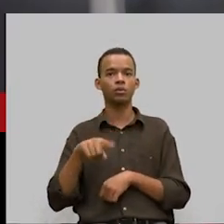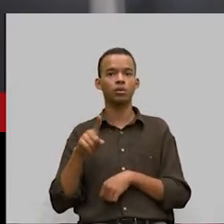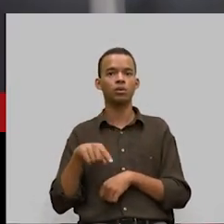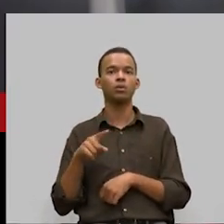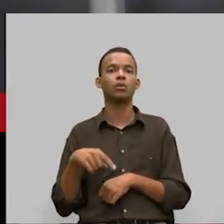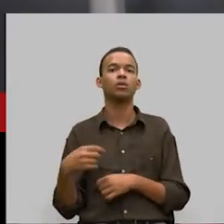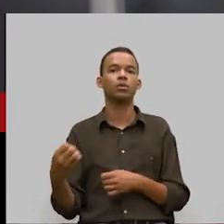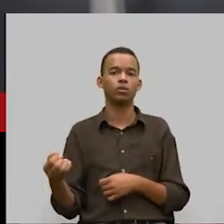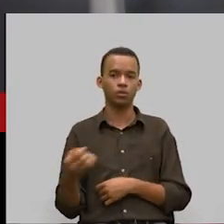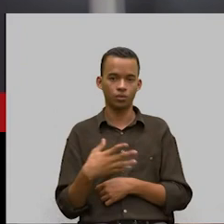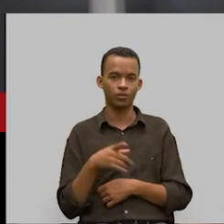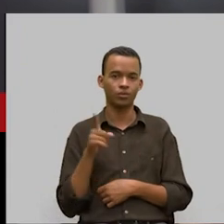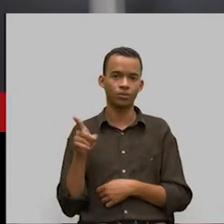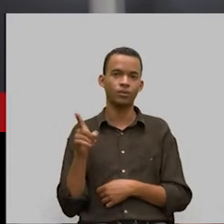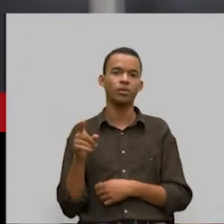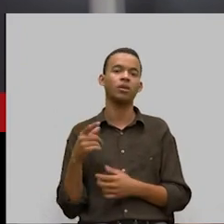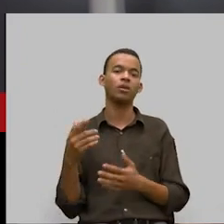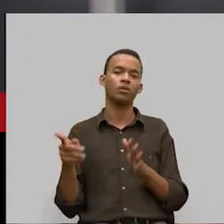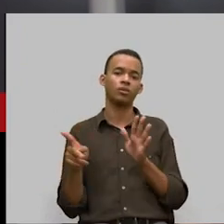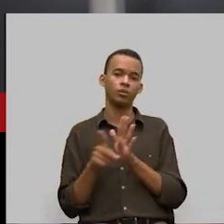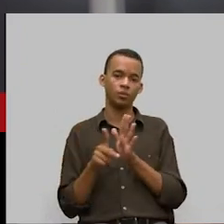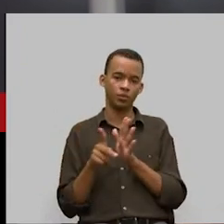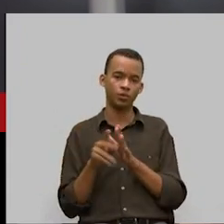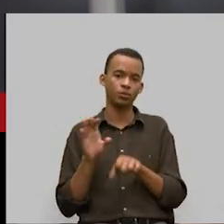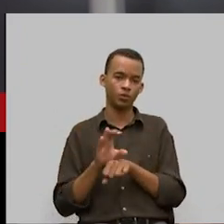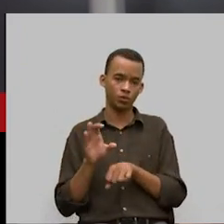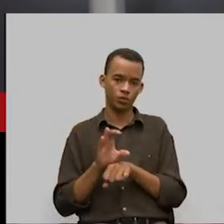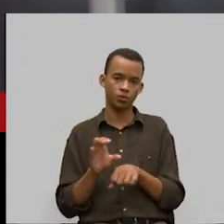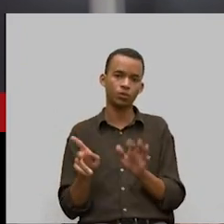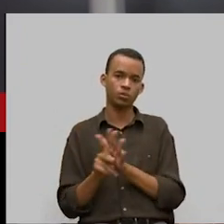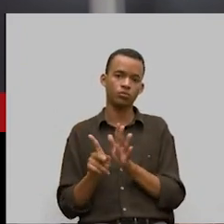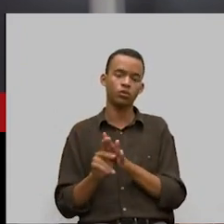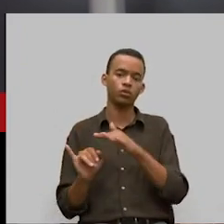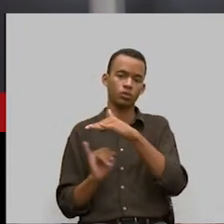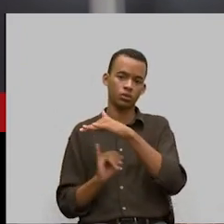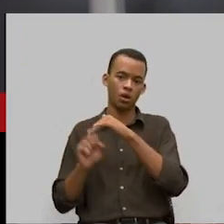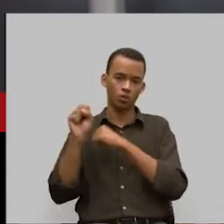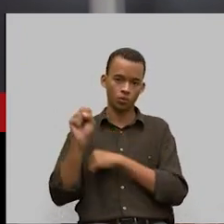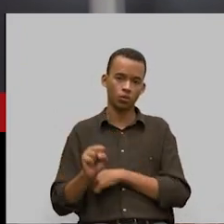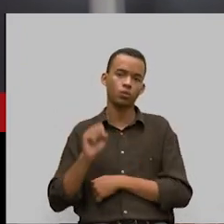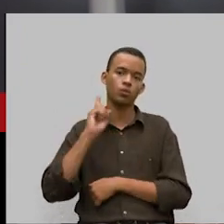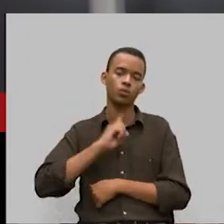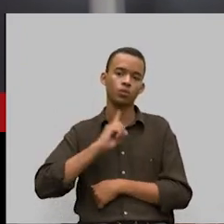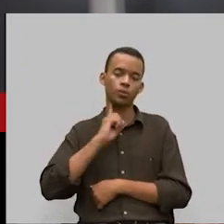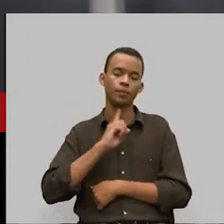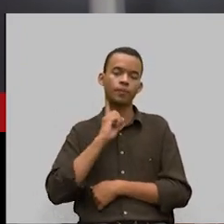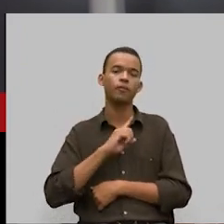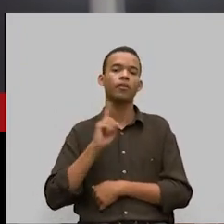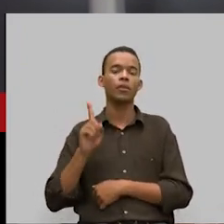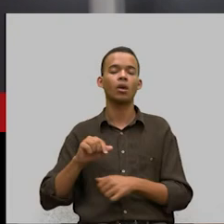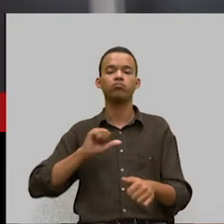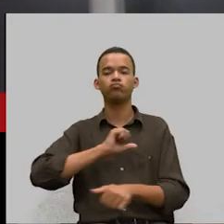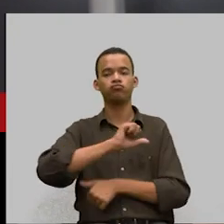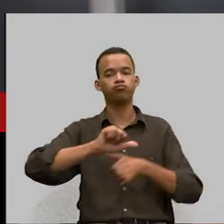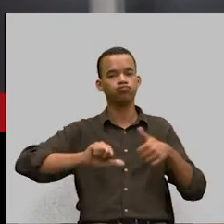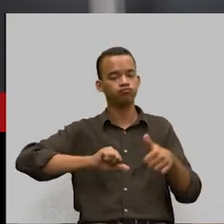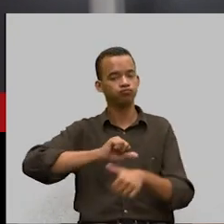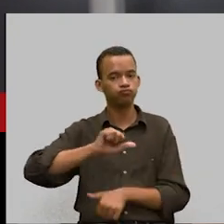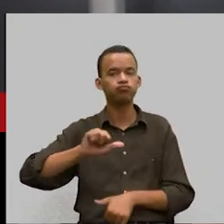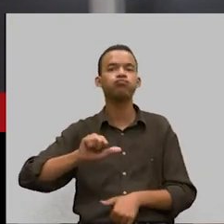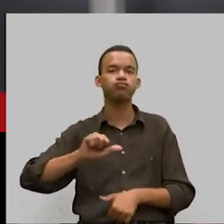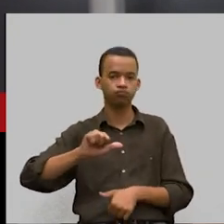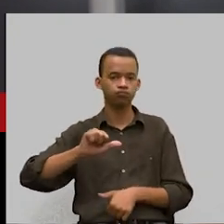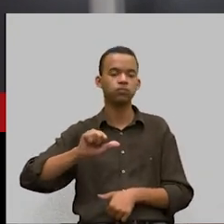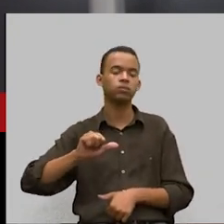dos le Campos mineiros e e isso foi uma transformação muito grande na